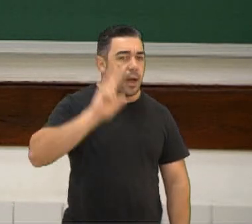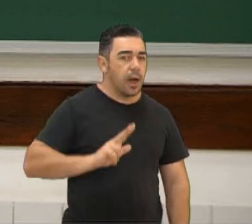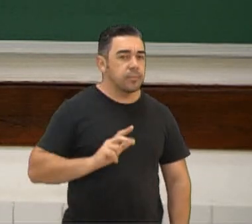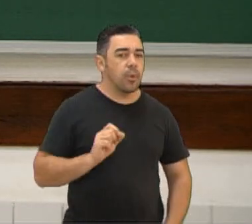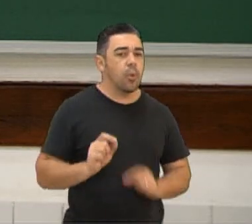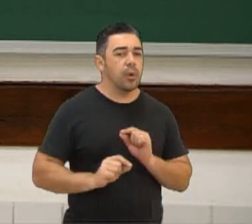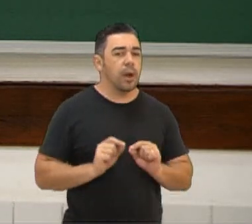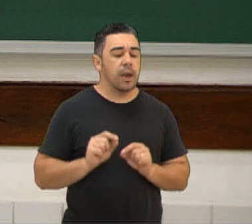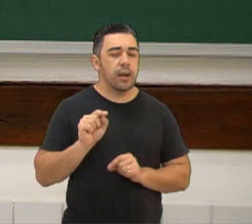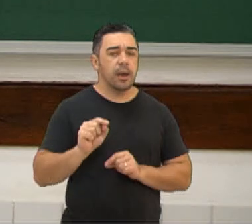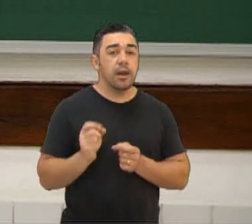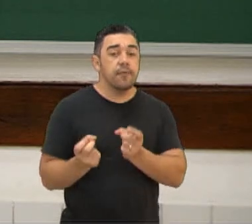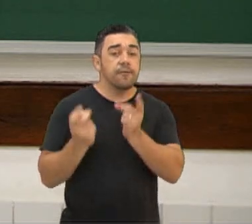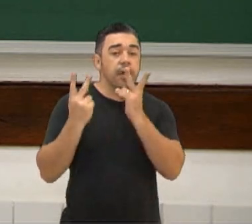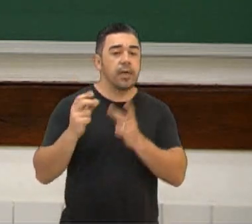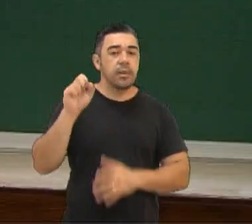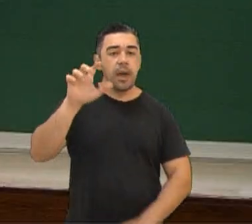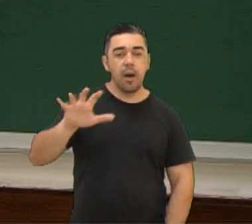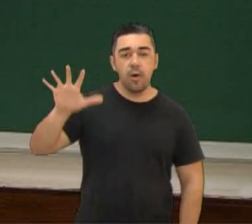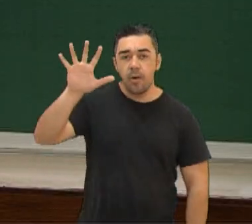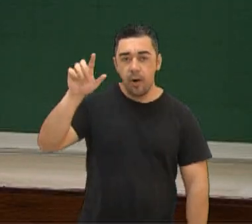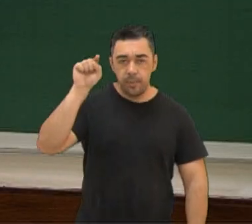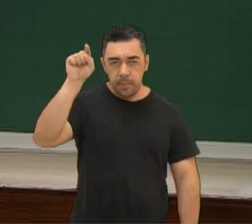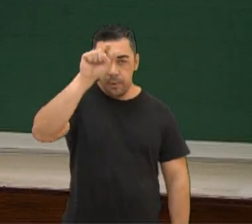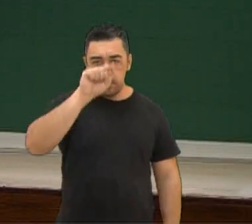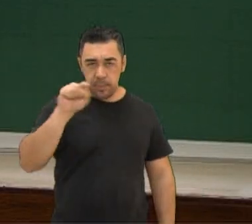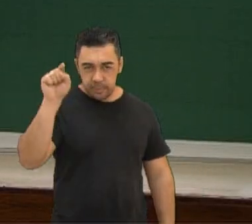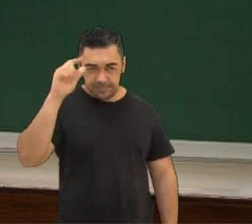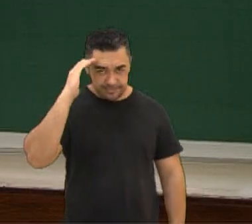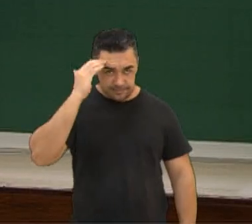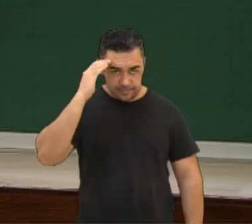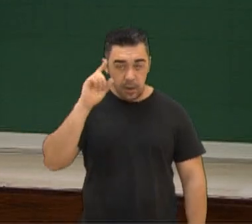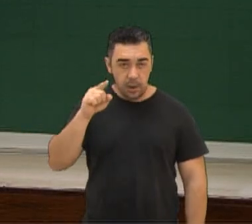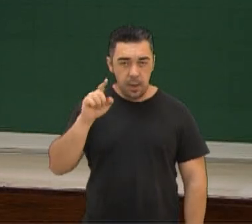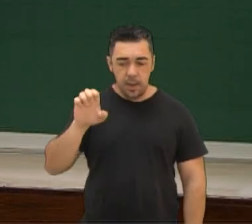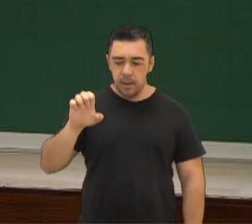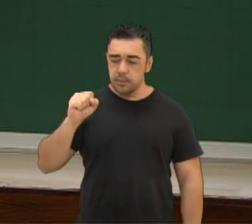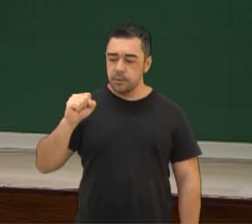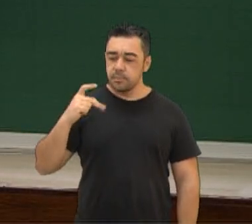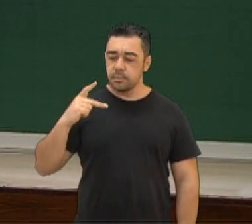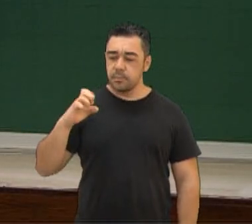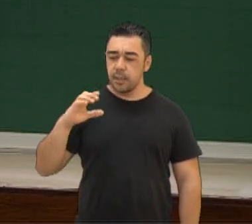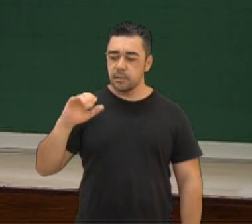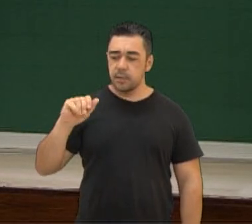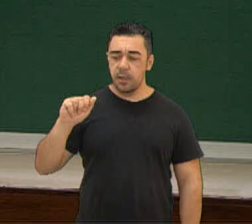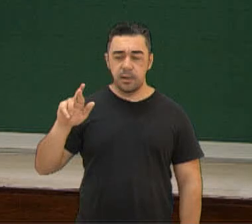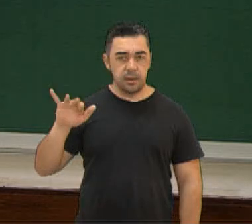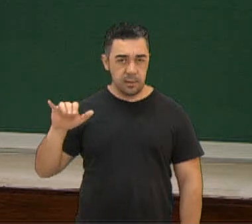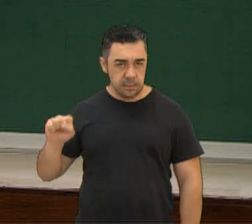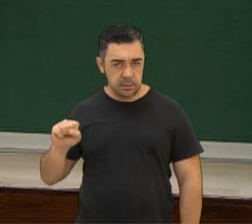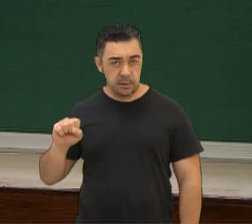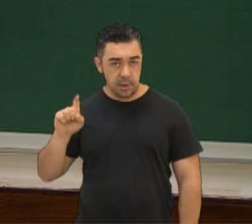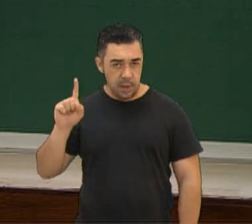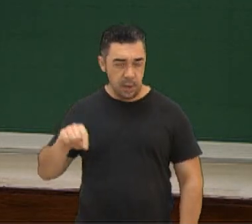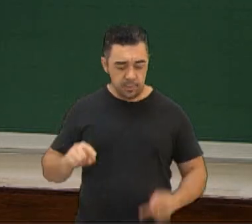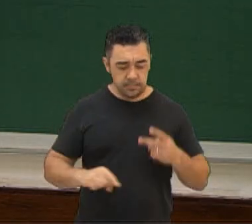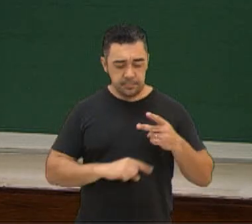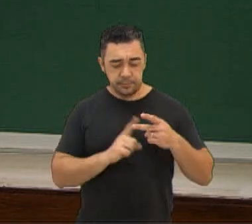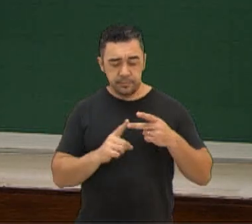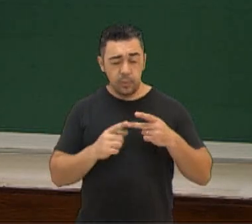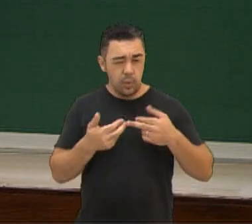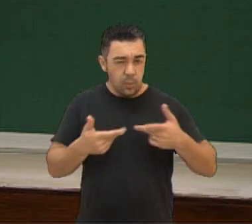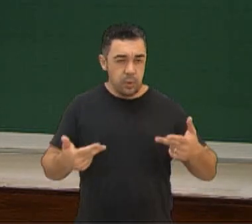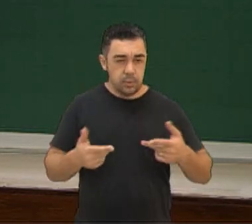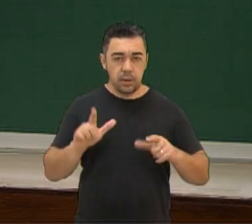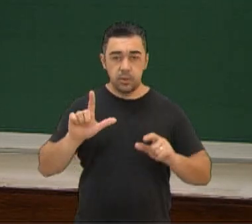na Europa toda. Para vocês terem uma ideia, essas especiarias e esses artigos de luxo, eles eram em